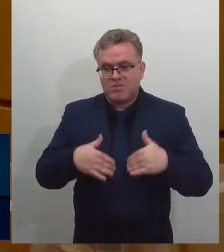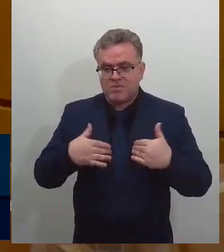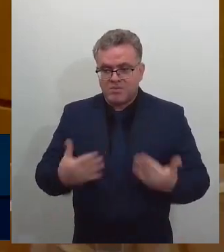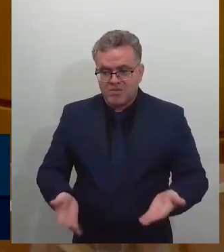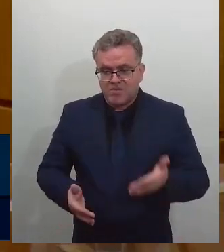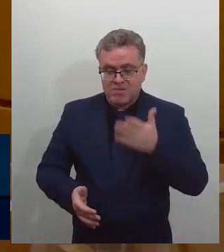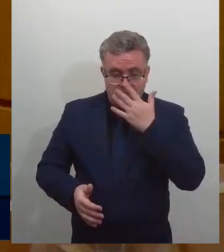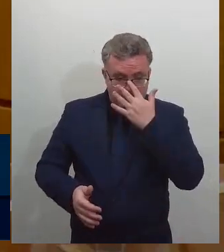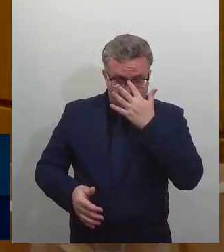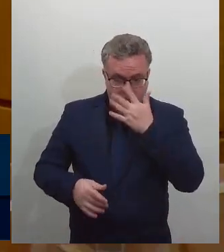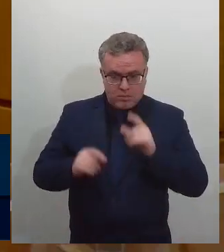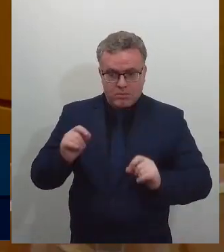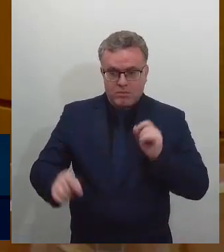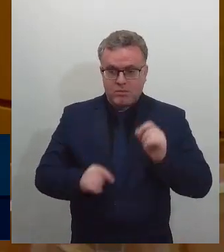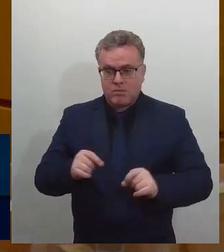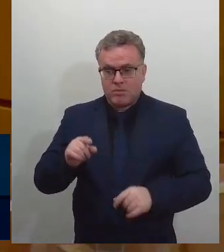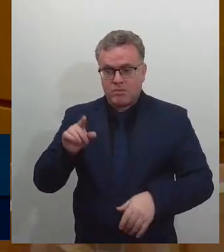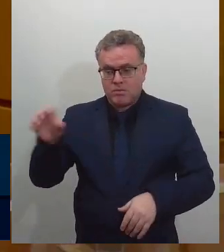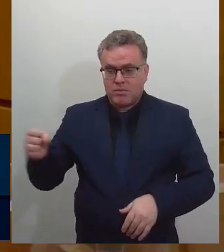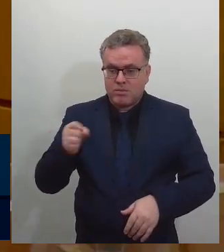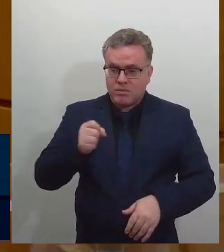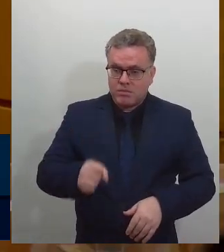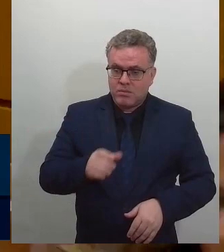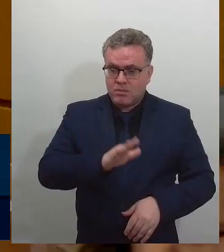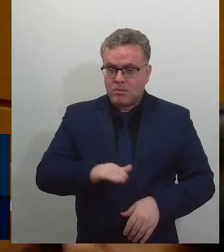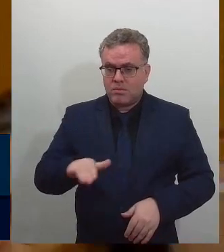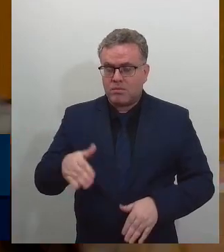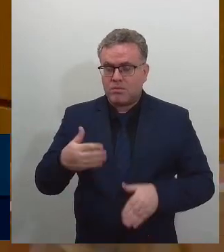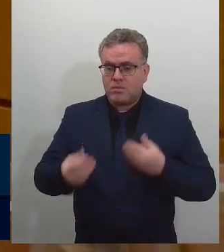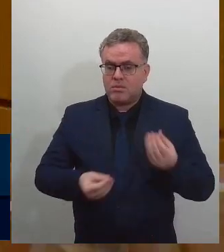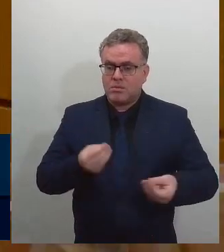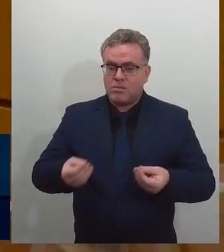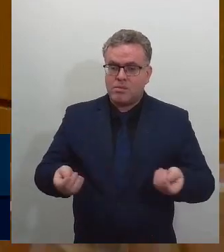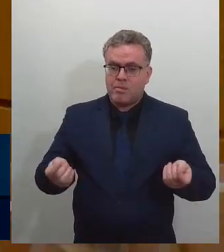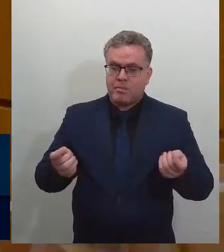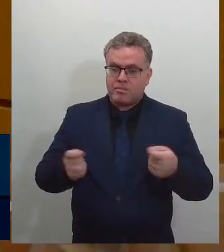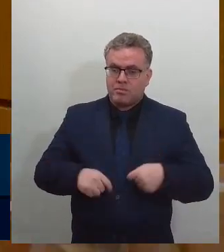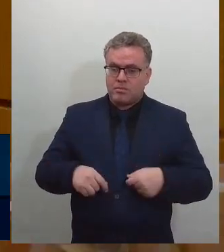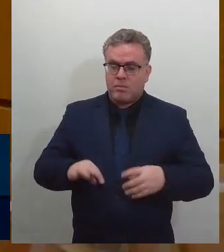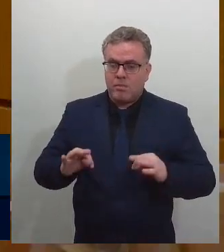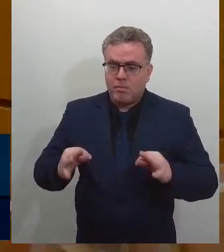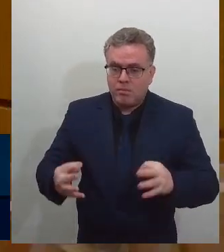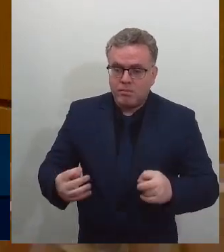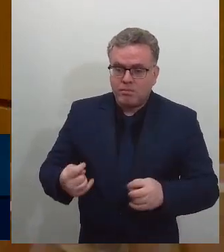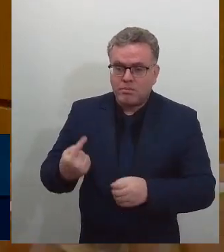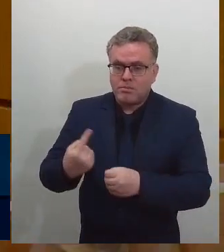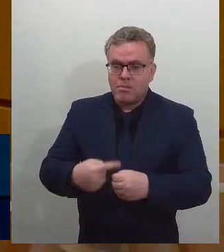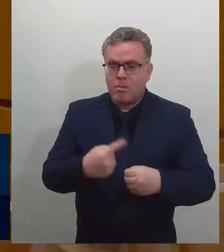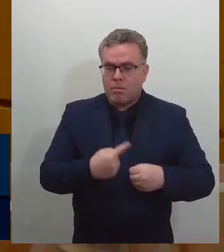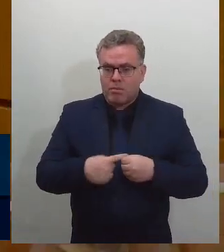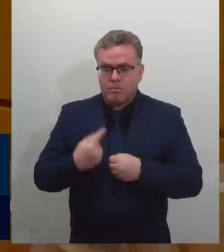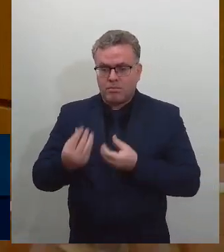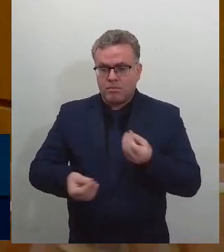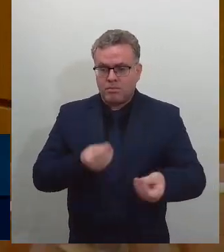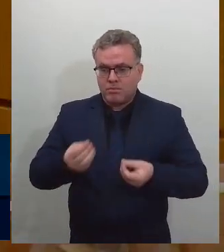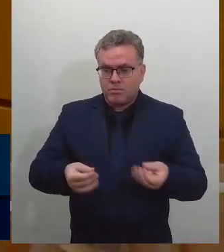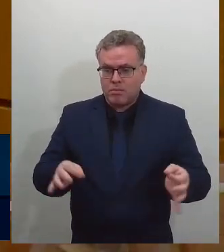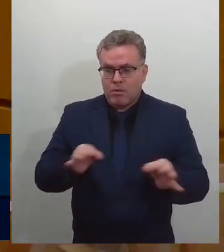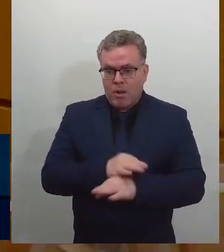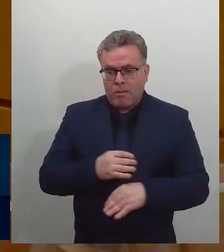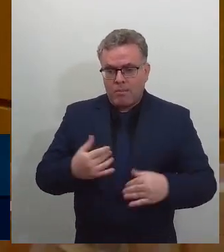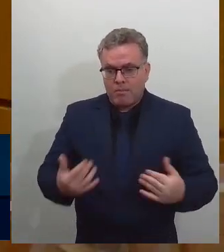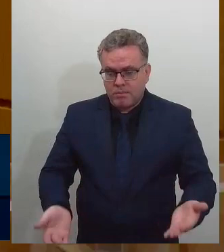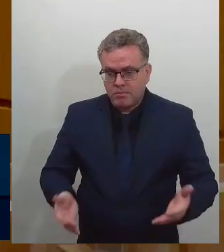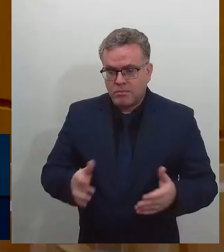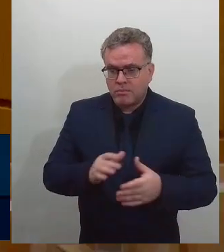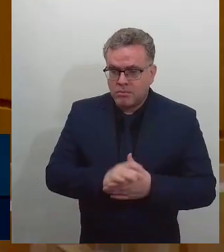suas crianças, que a gente possa, junto aos nossos municípios, às nossas lideranças, a gente está reforçando a importância dessa